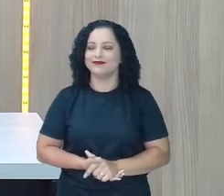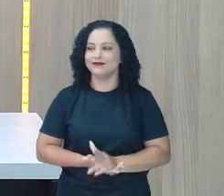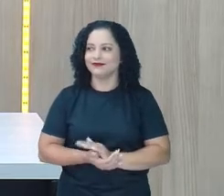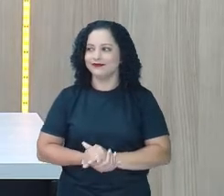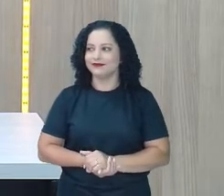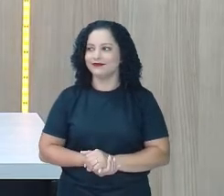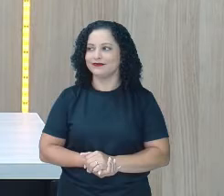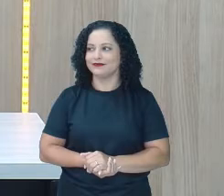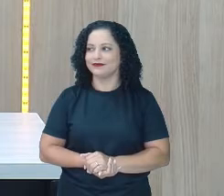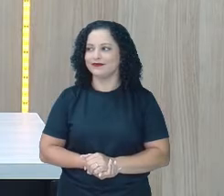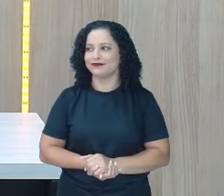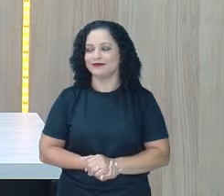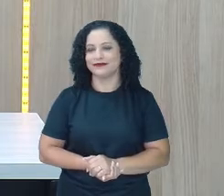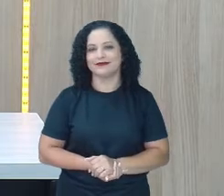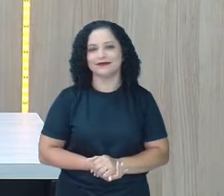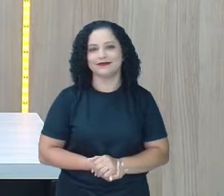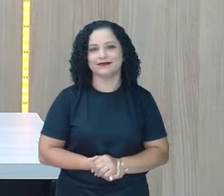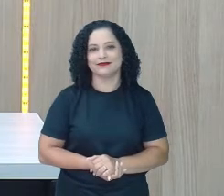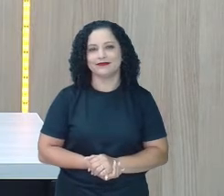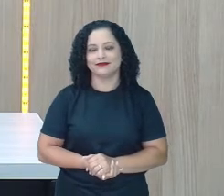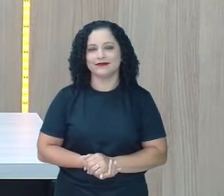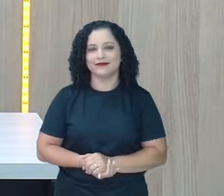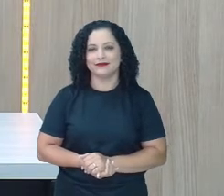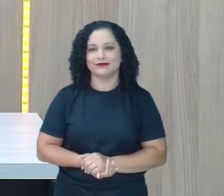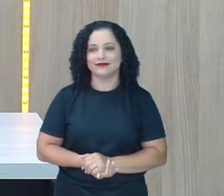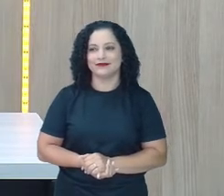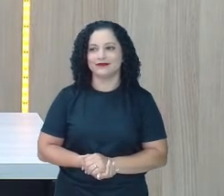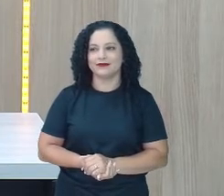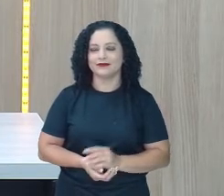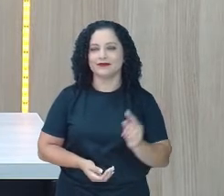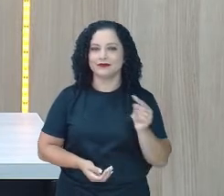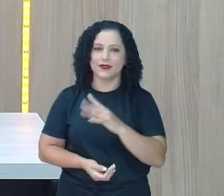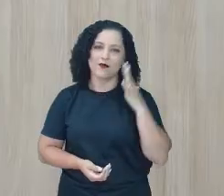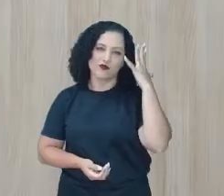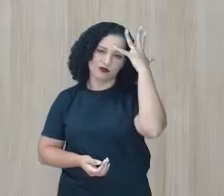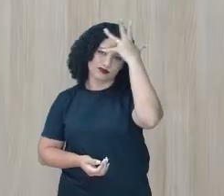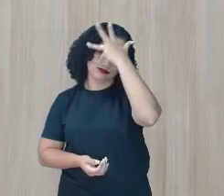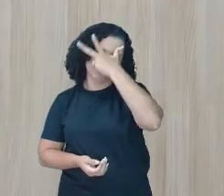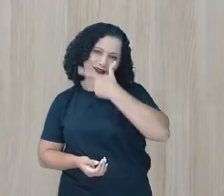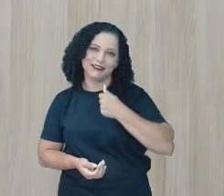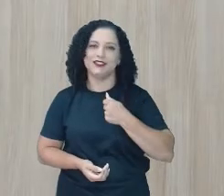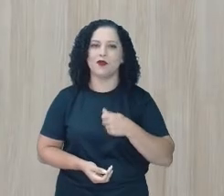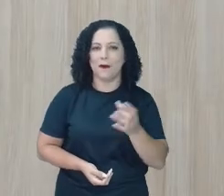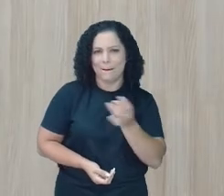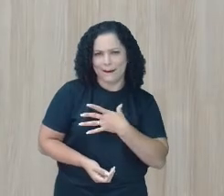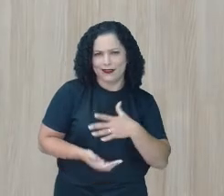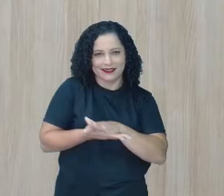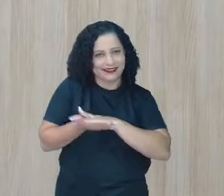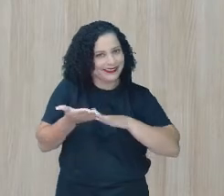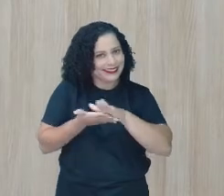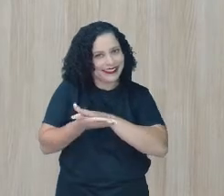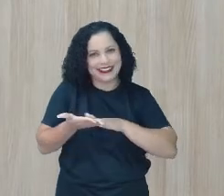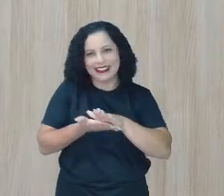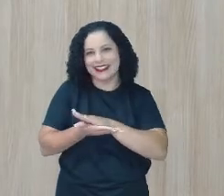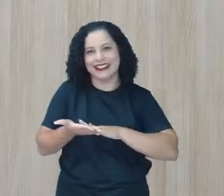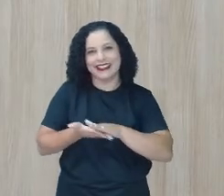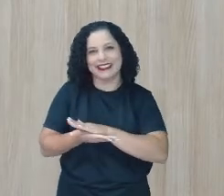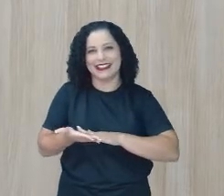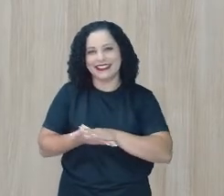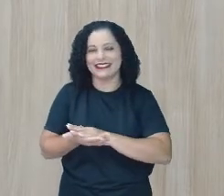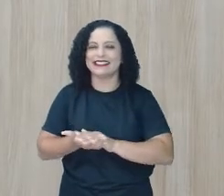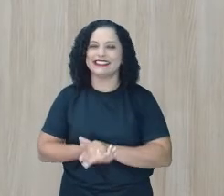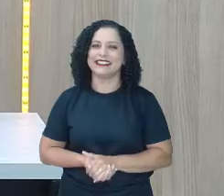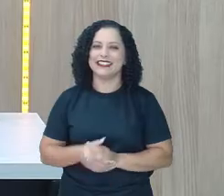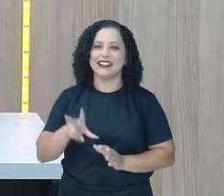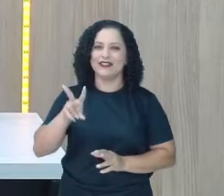Ele demora um pouquinho para ligar, realmente? Ele é muito bonitinho, minha gente, e nada assustador, tá vendo? Vitor, muito